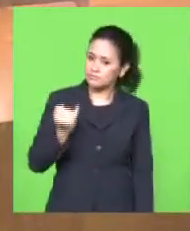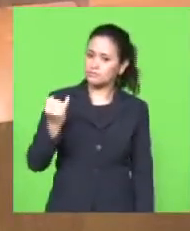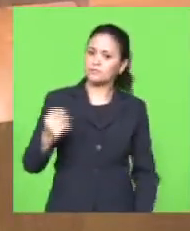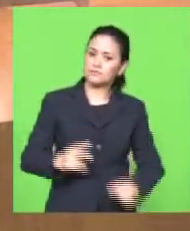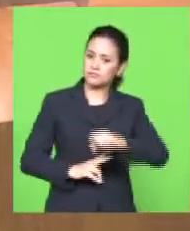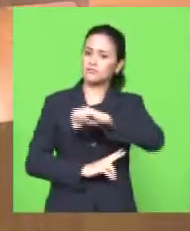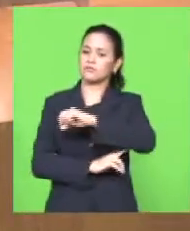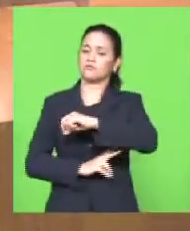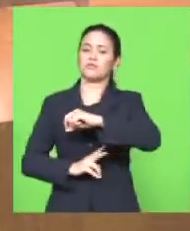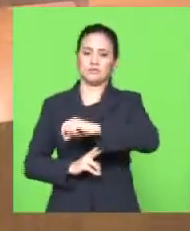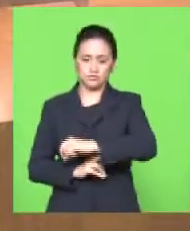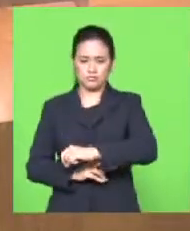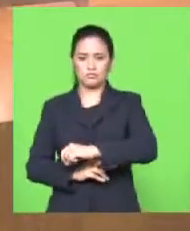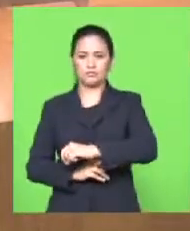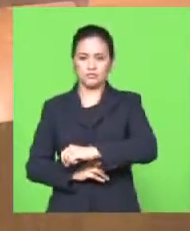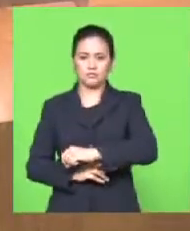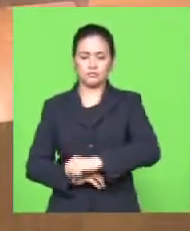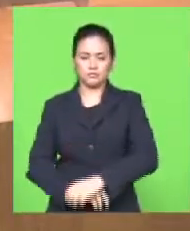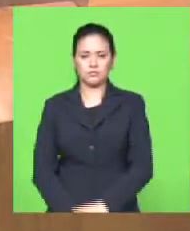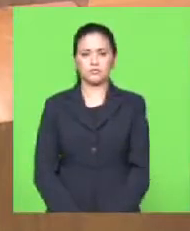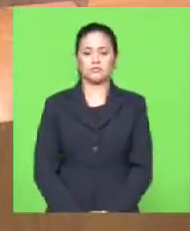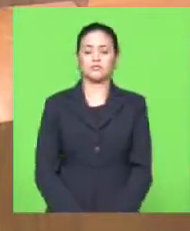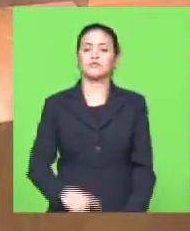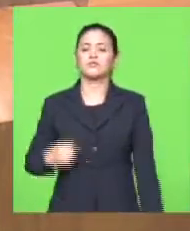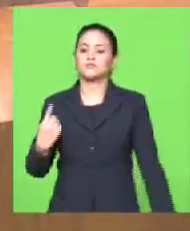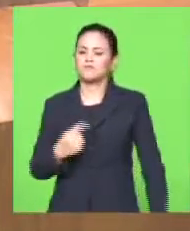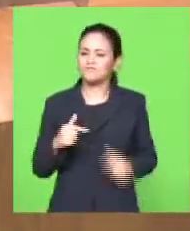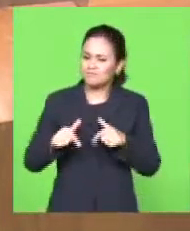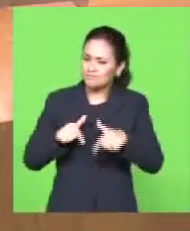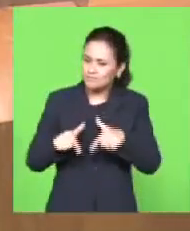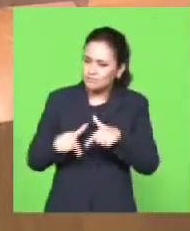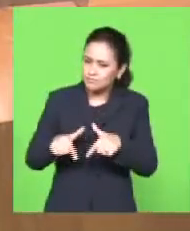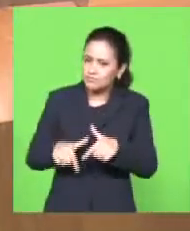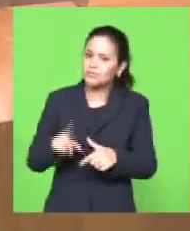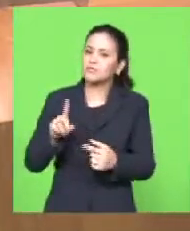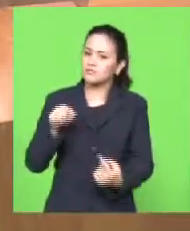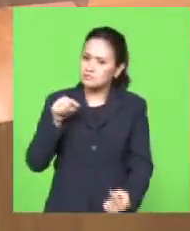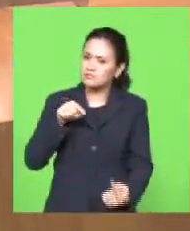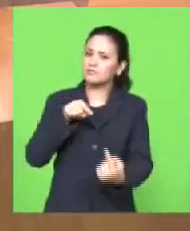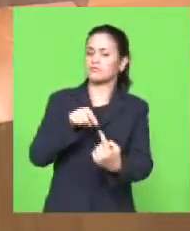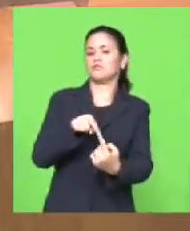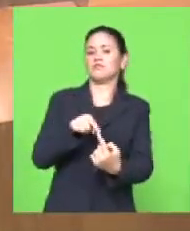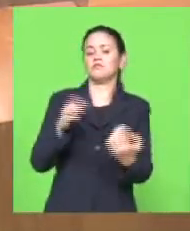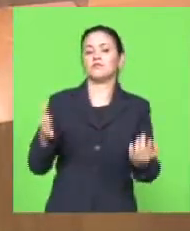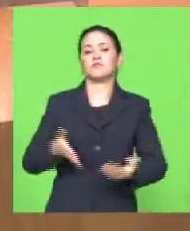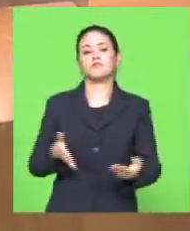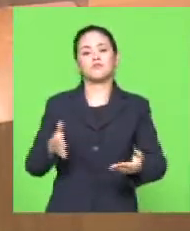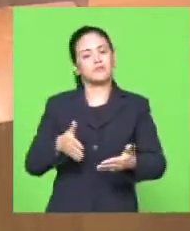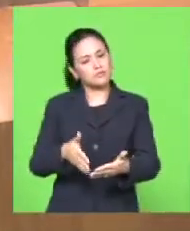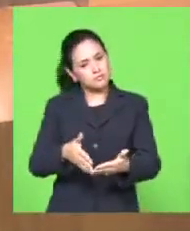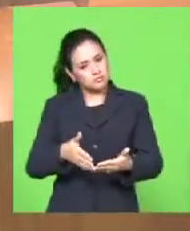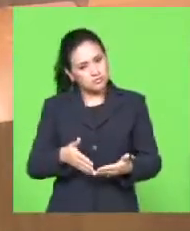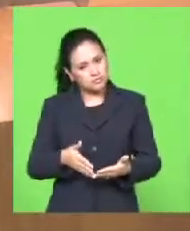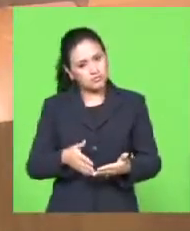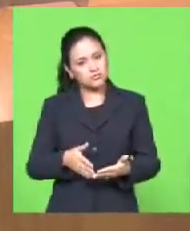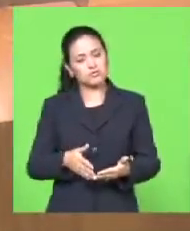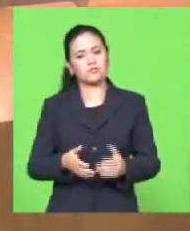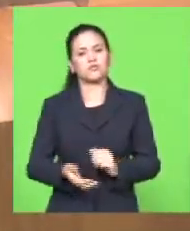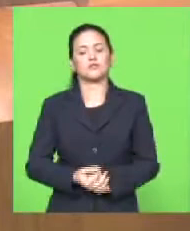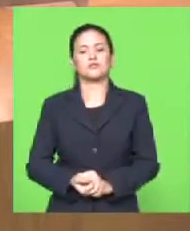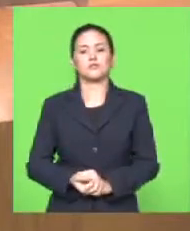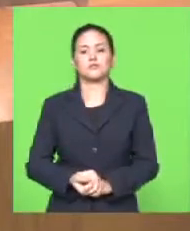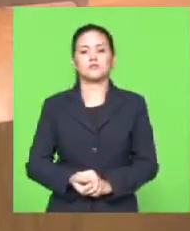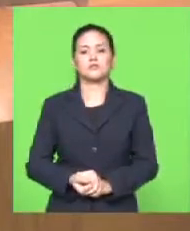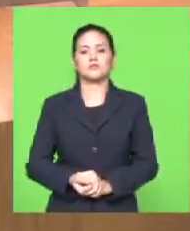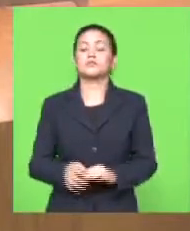sobre o rio Alpercata. E nós estamos trabalhando com esse objetivo. Eu queria agora contar com Vossa Excelência. Fui procurado também pelo